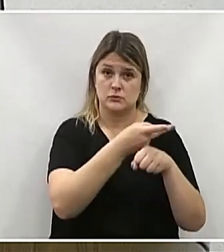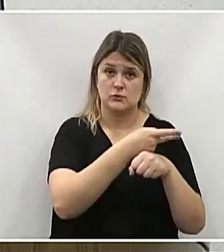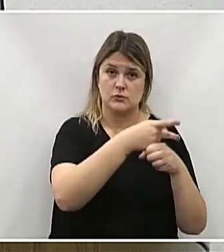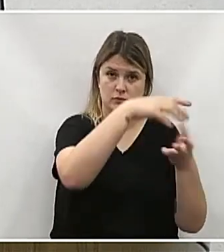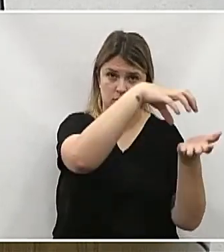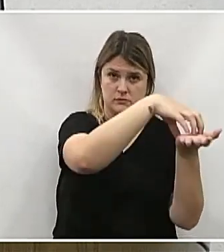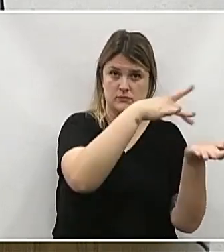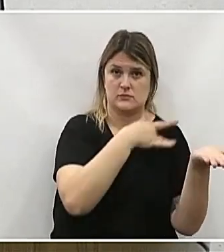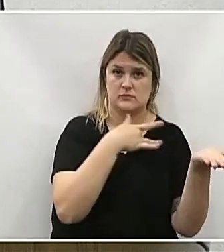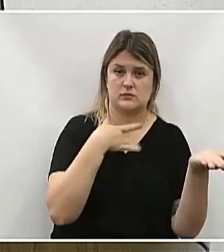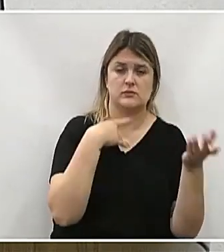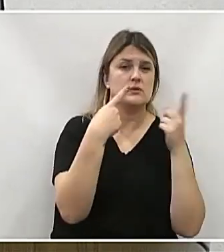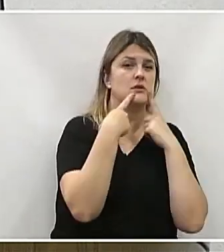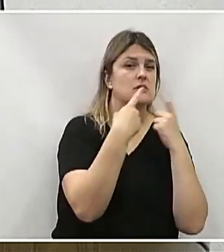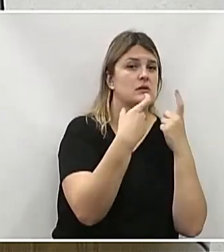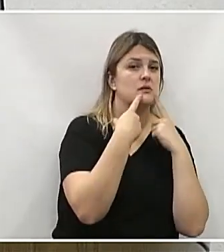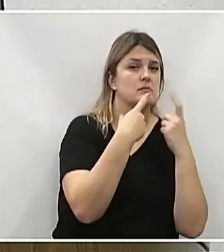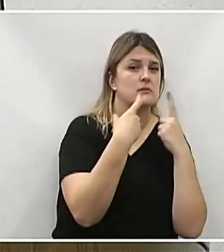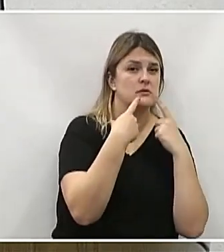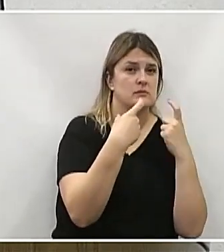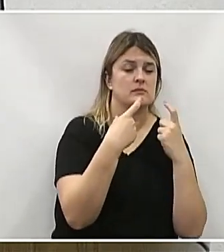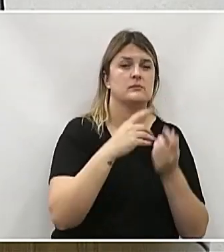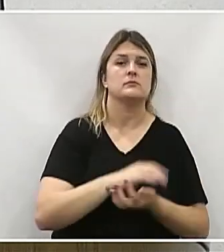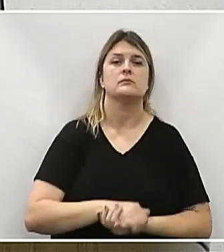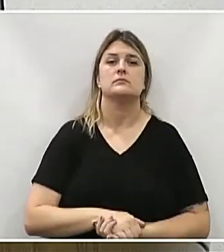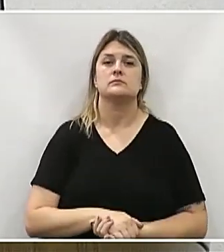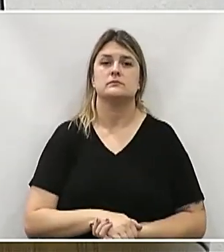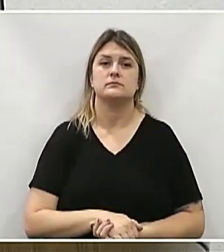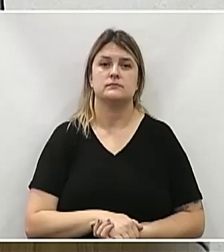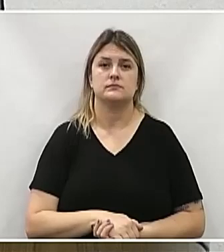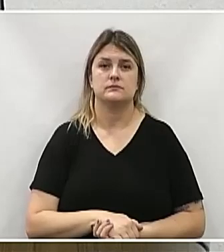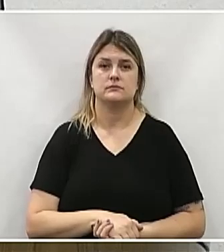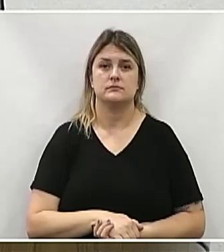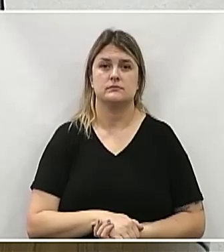para queixar-se de uma ideação suicida